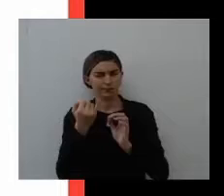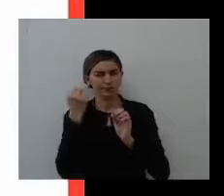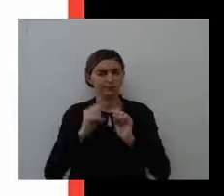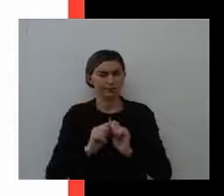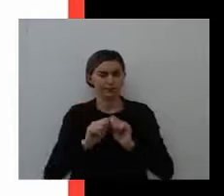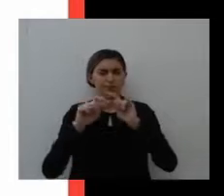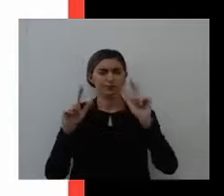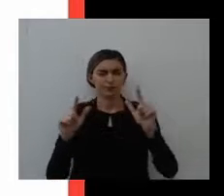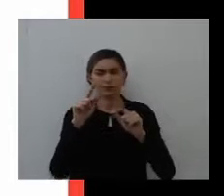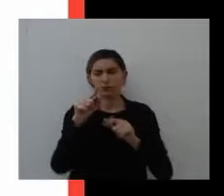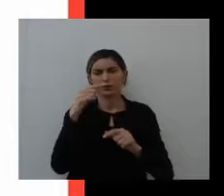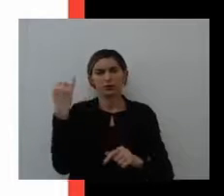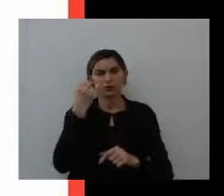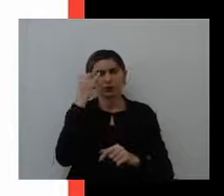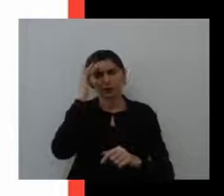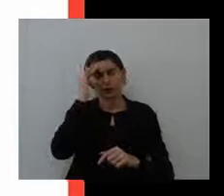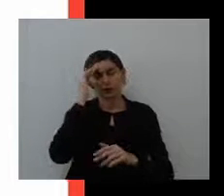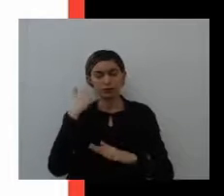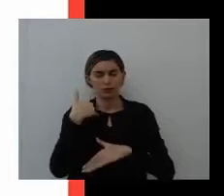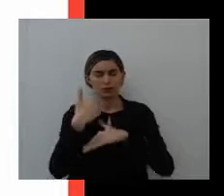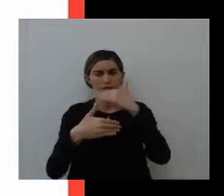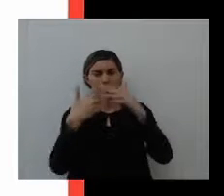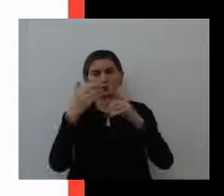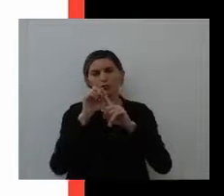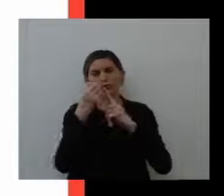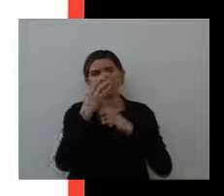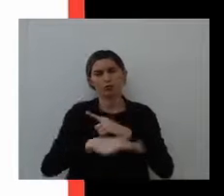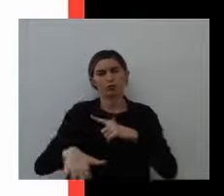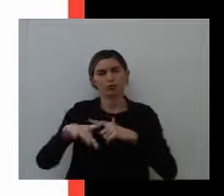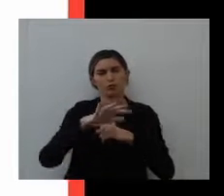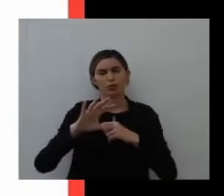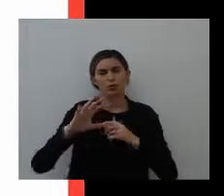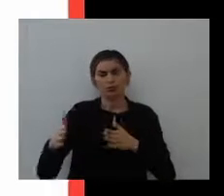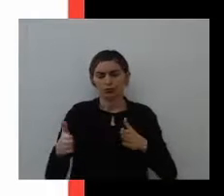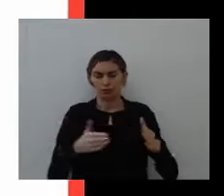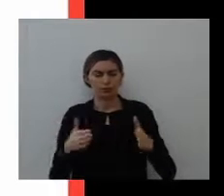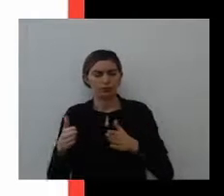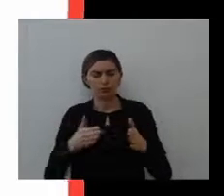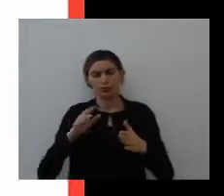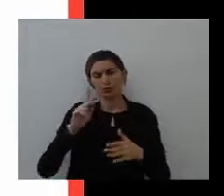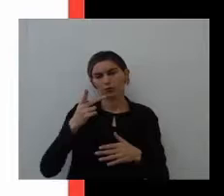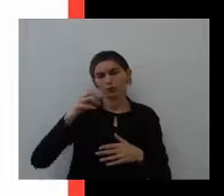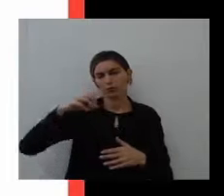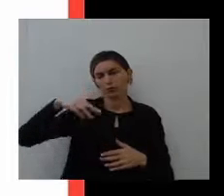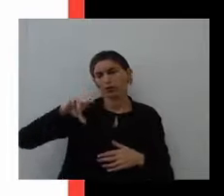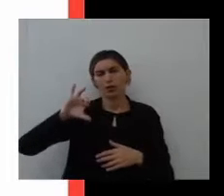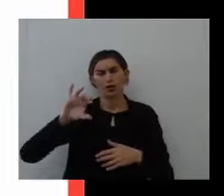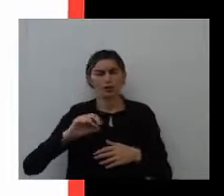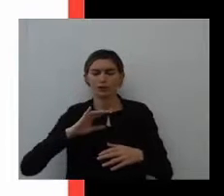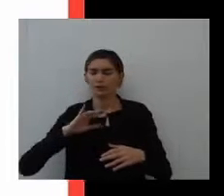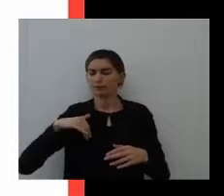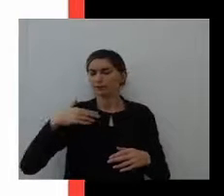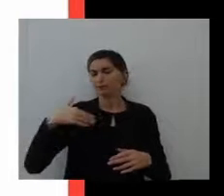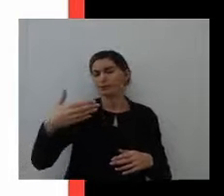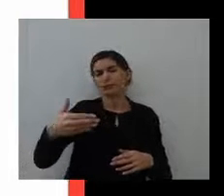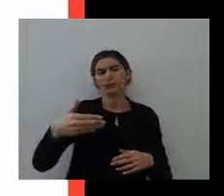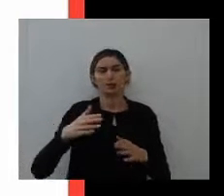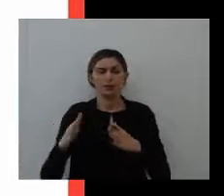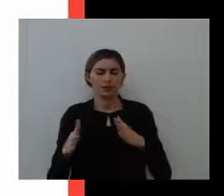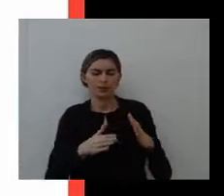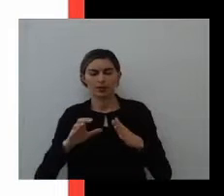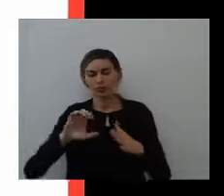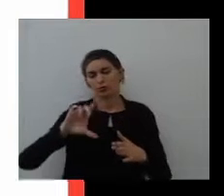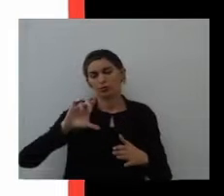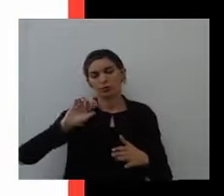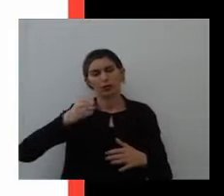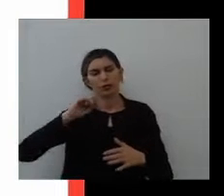você entender a evolução social ocorrida durante o período homérico e que mais tarde, no período clássico,